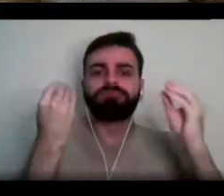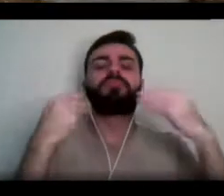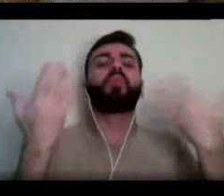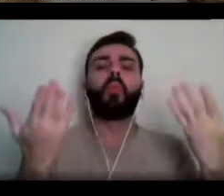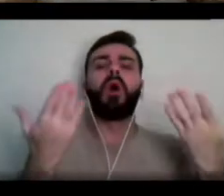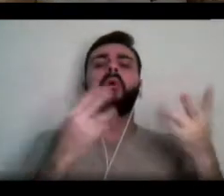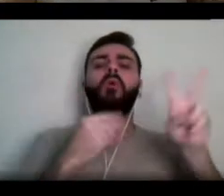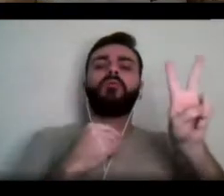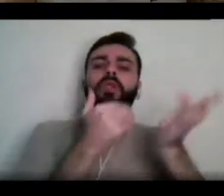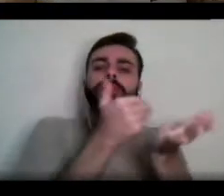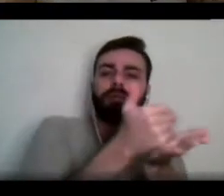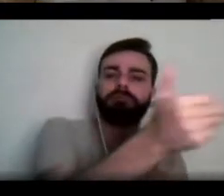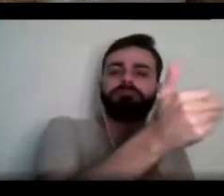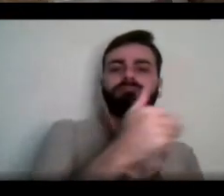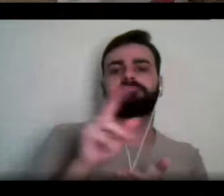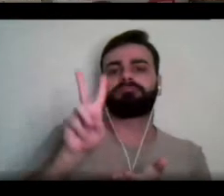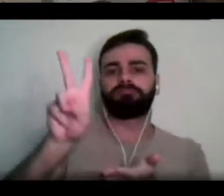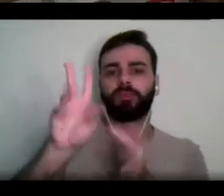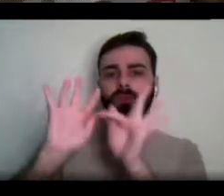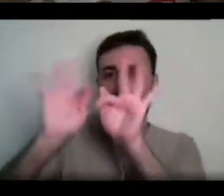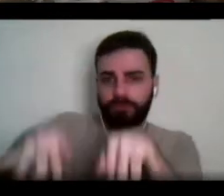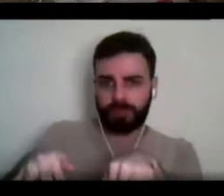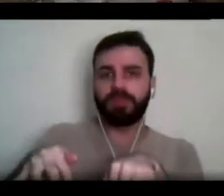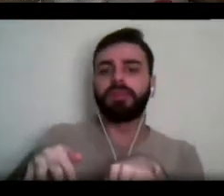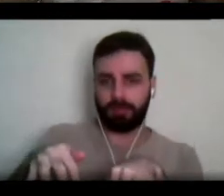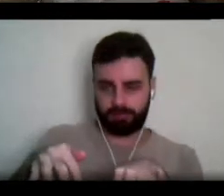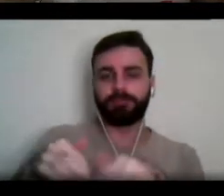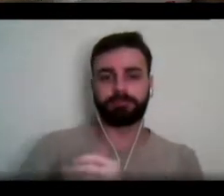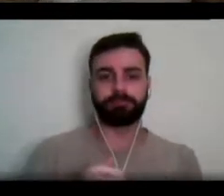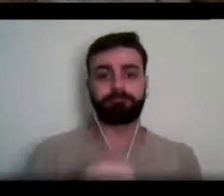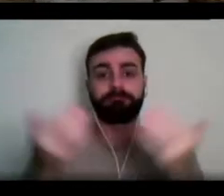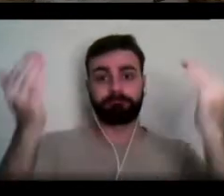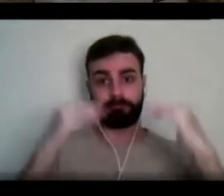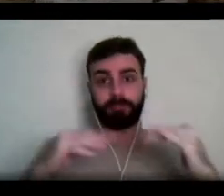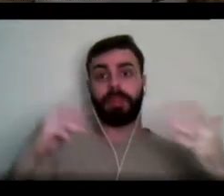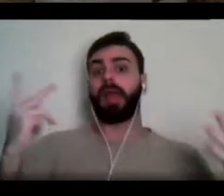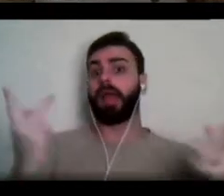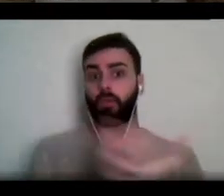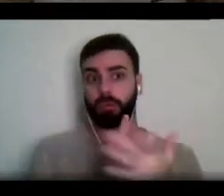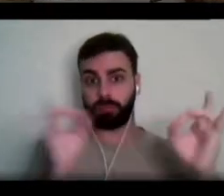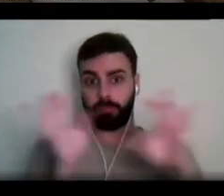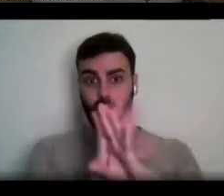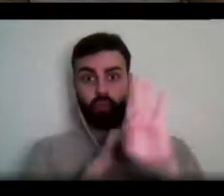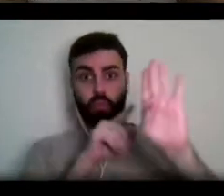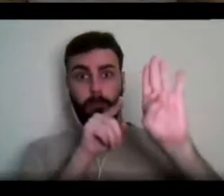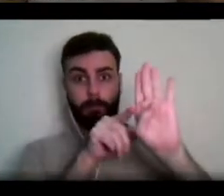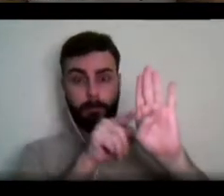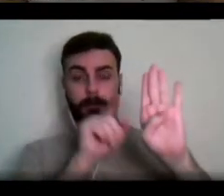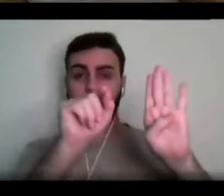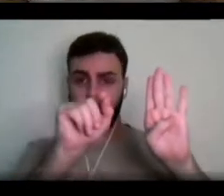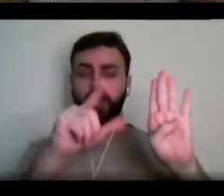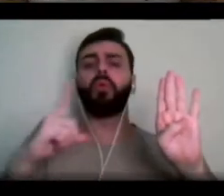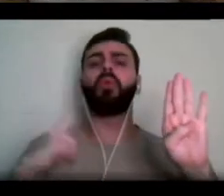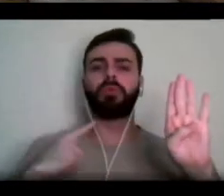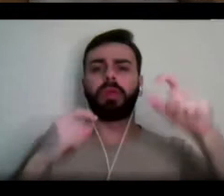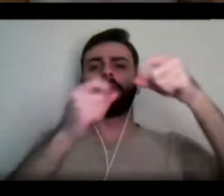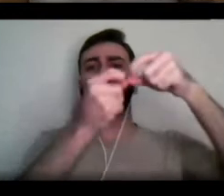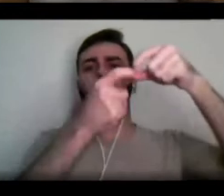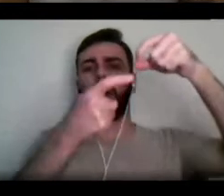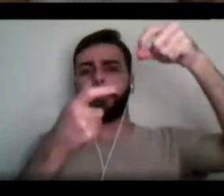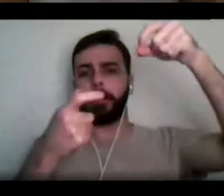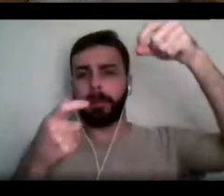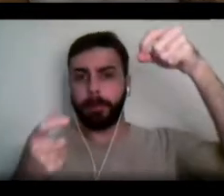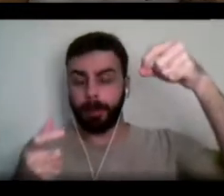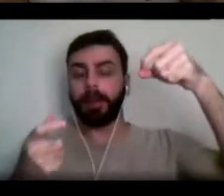do lado o que está no texto de uma maneira organizada para ficar fácil para fazer contas, certo? A etapa